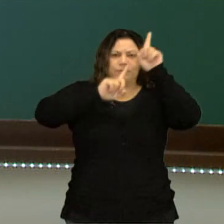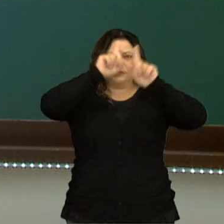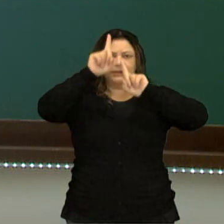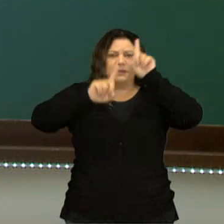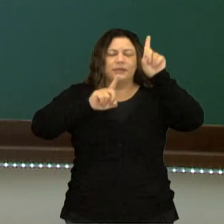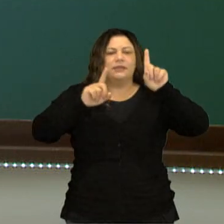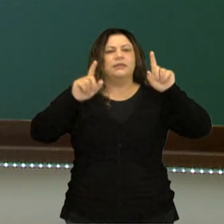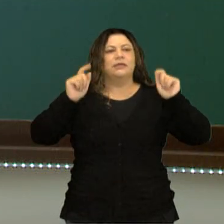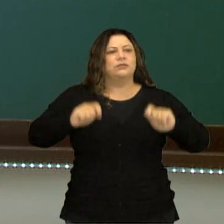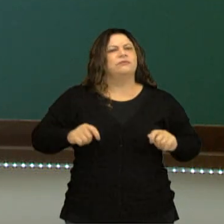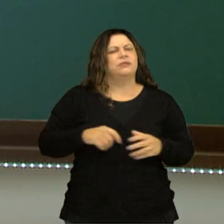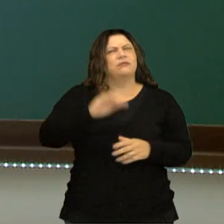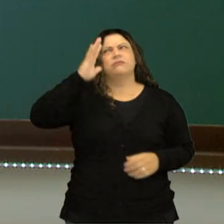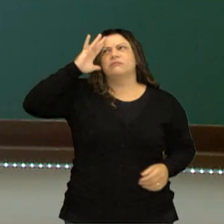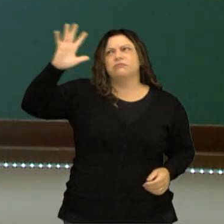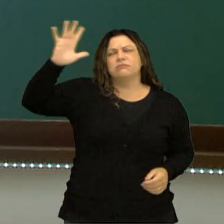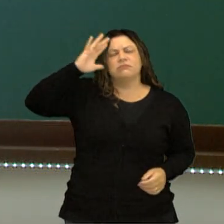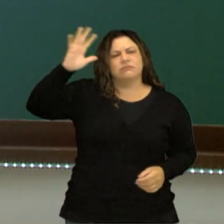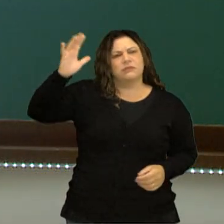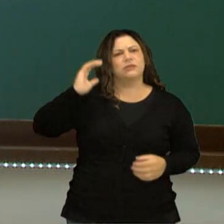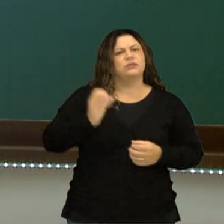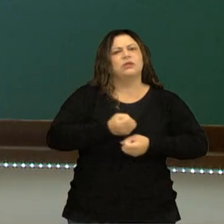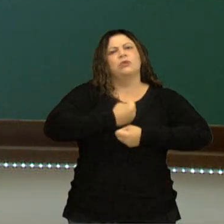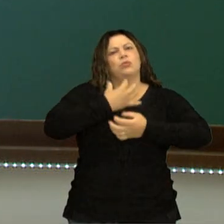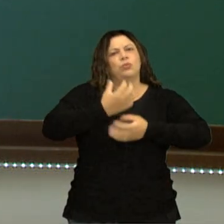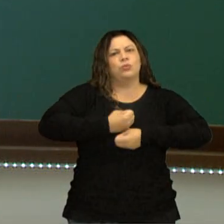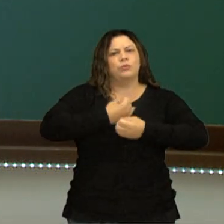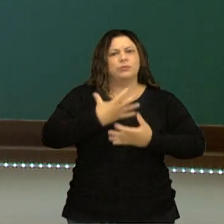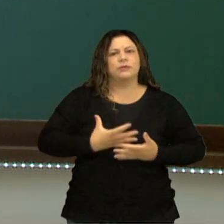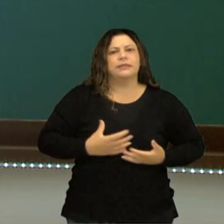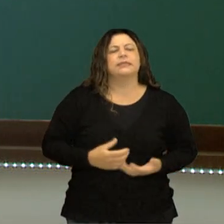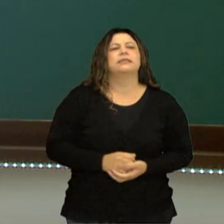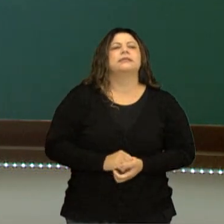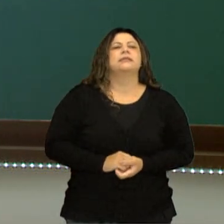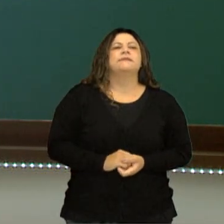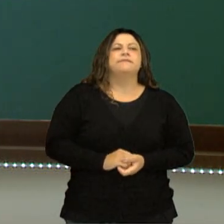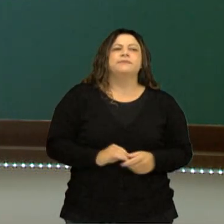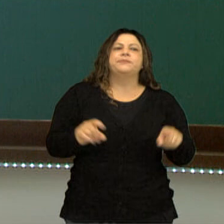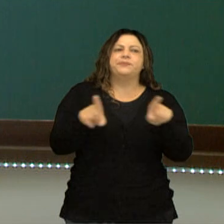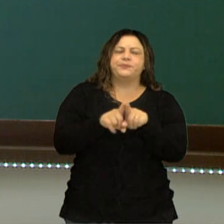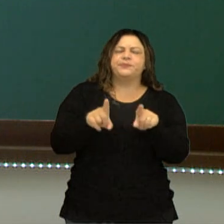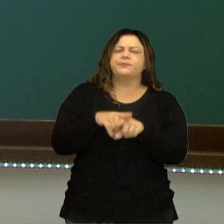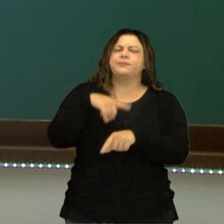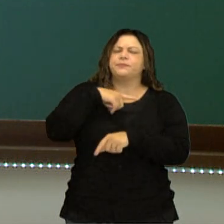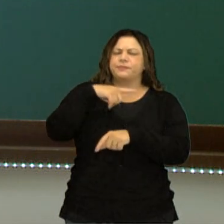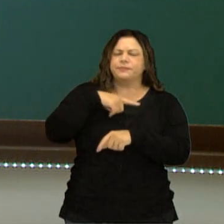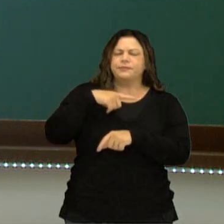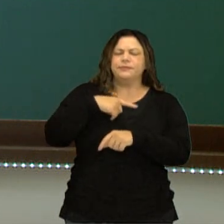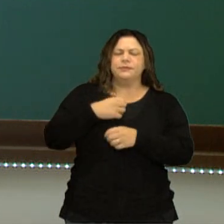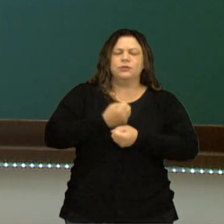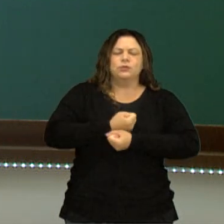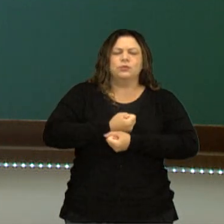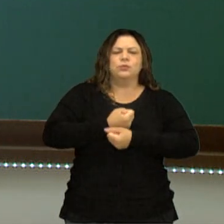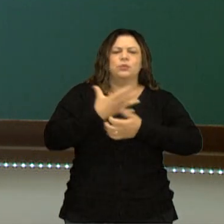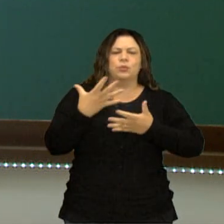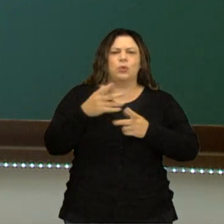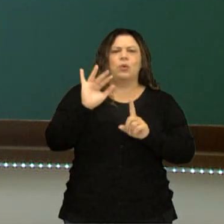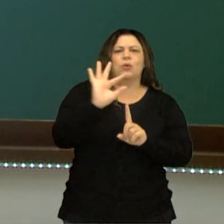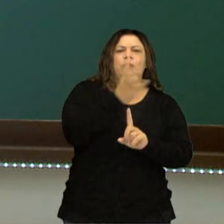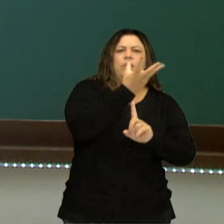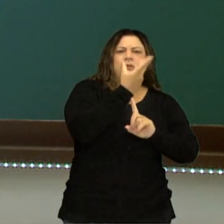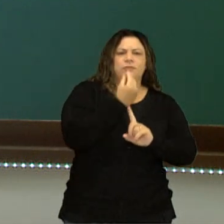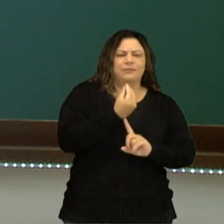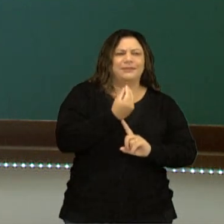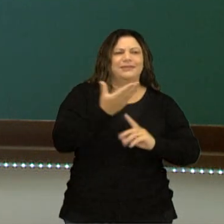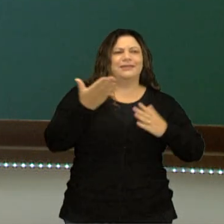da imaginação do poeta. E claro, nós temos isso como uma obra de arte. A construção de um